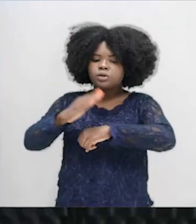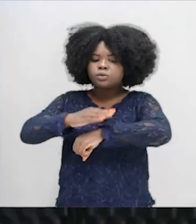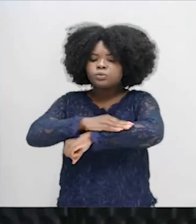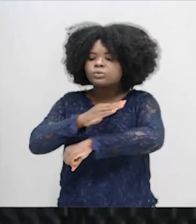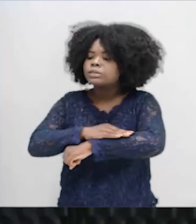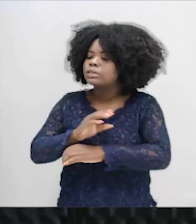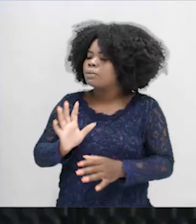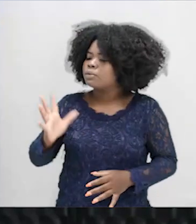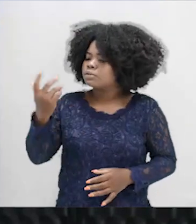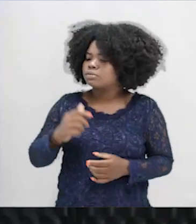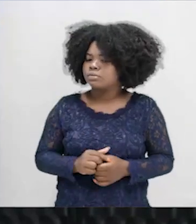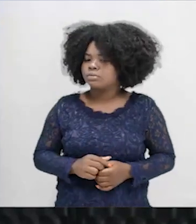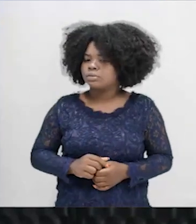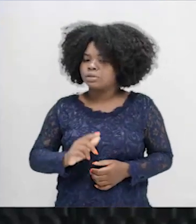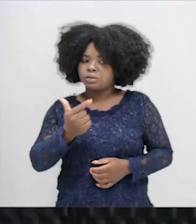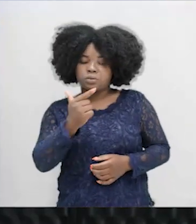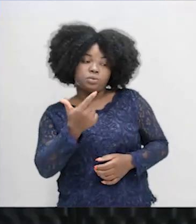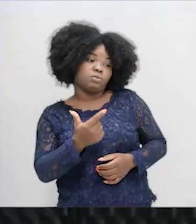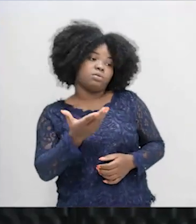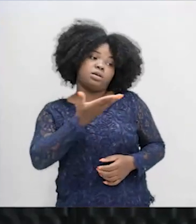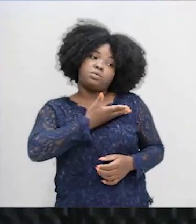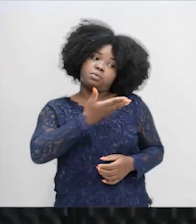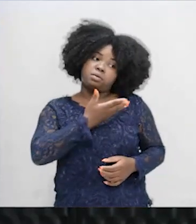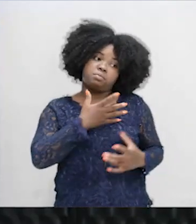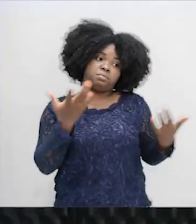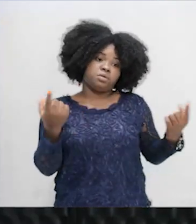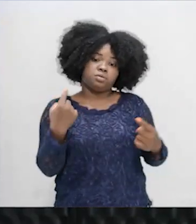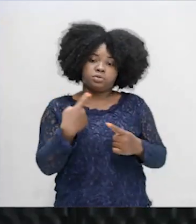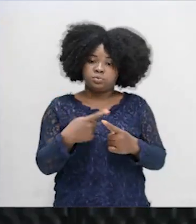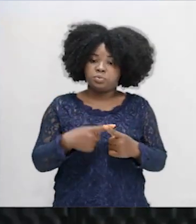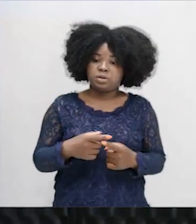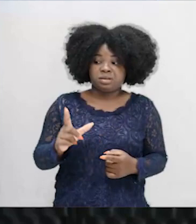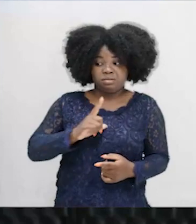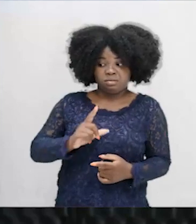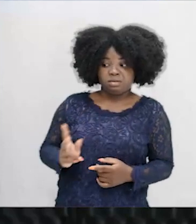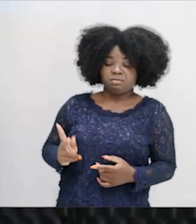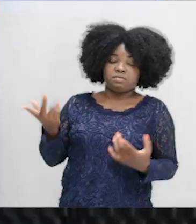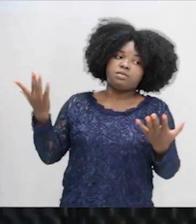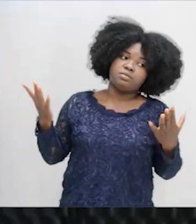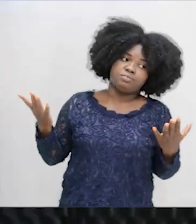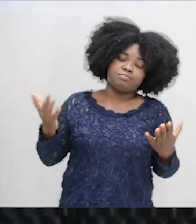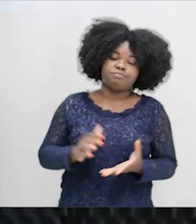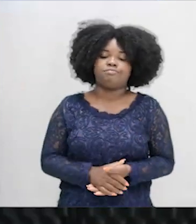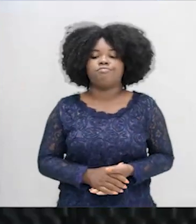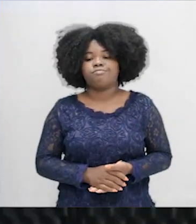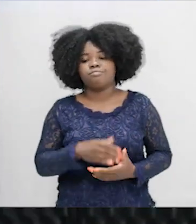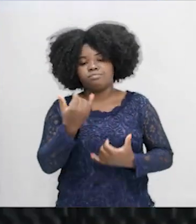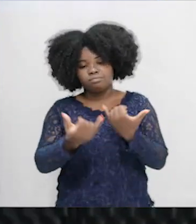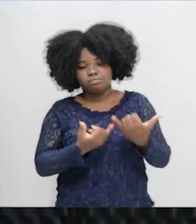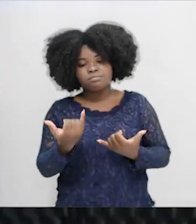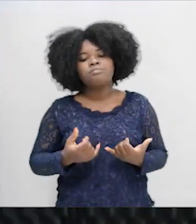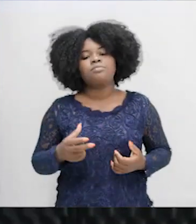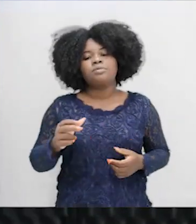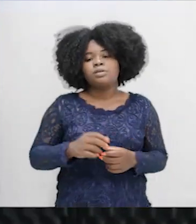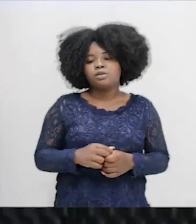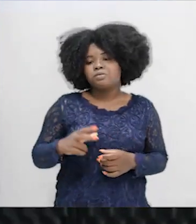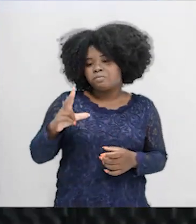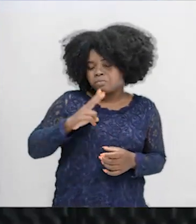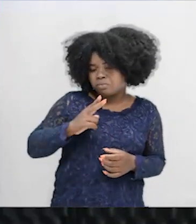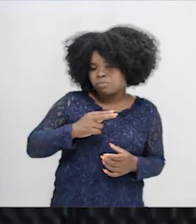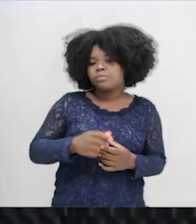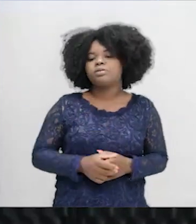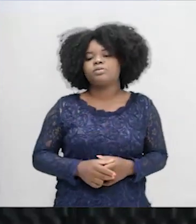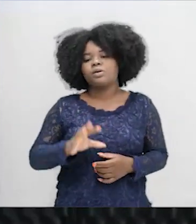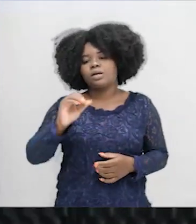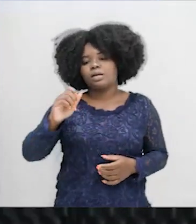você? Eu não tenho amigos por interesse, minha senhora. É interessante quando você brinca com uma questão muito pessoal na forma de um